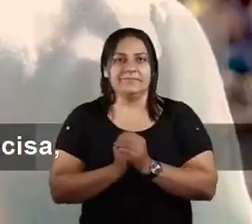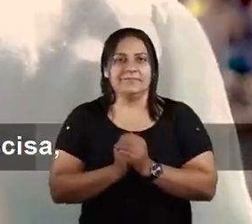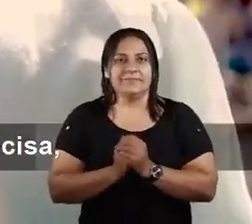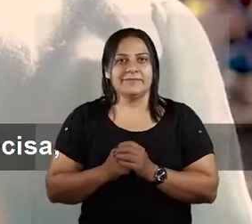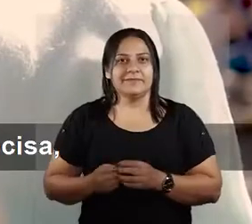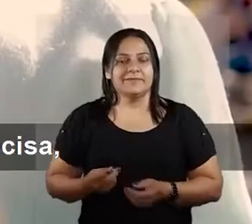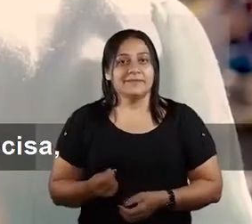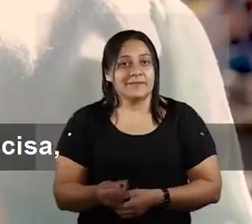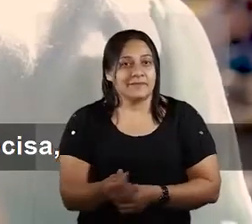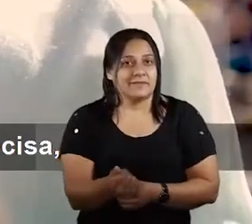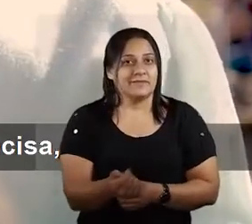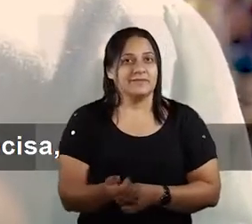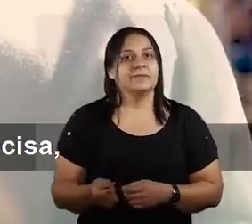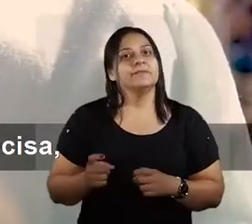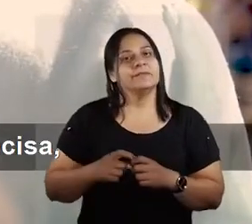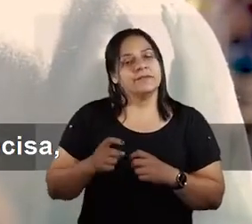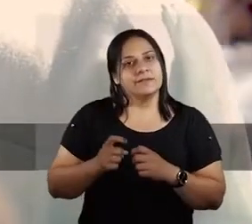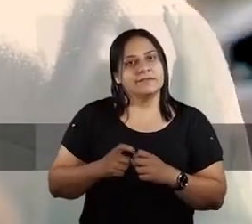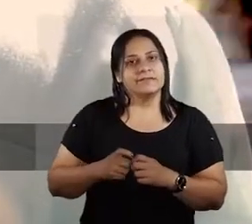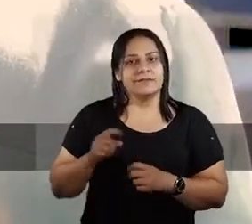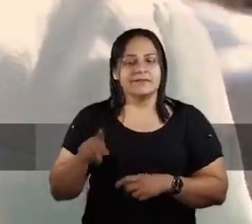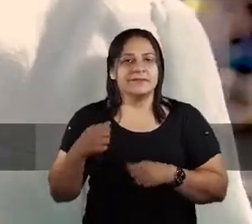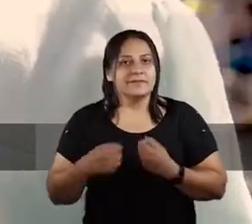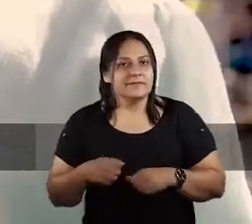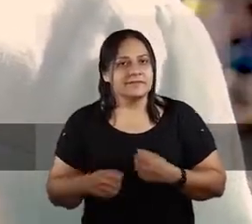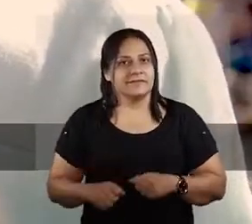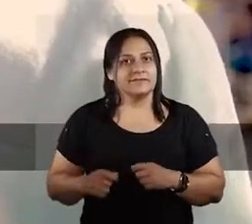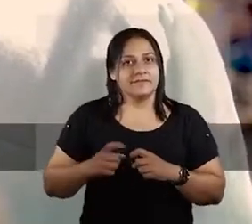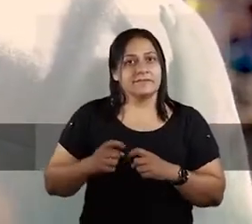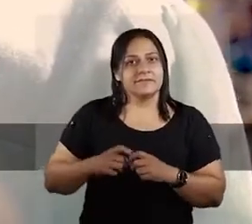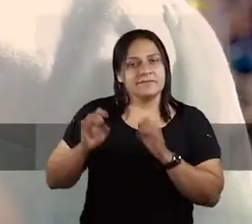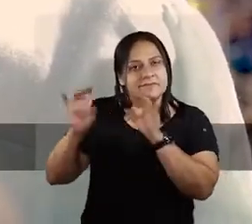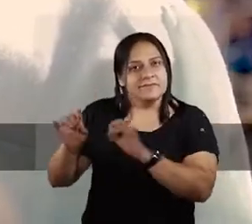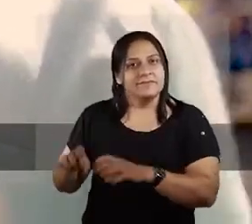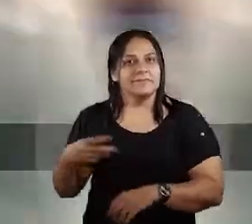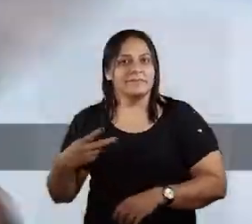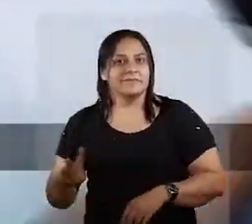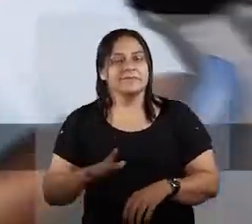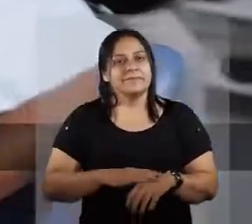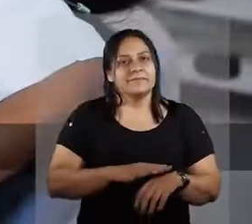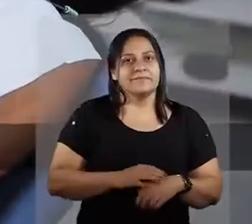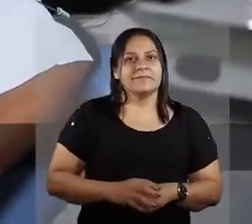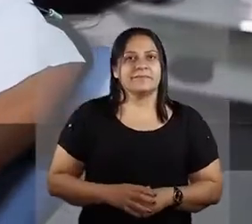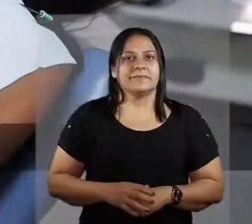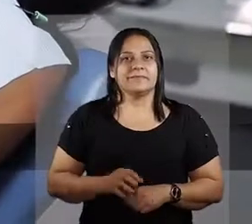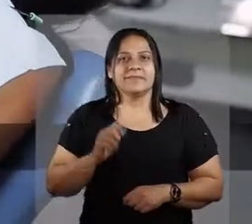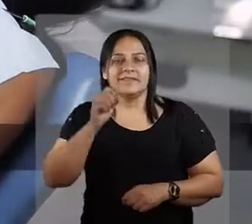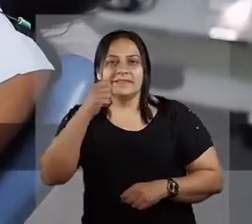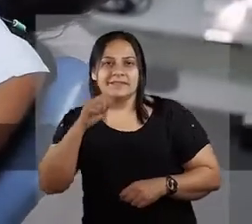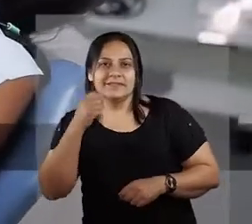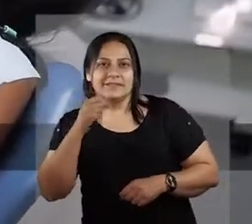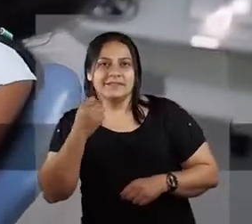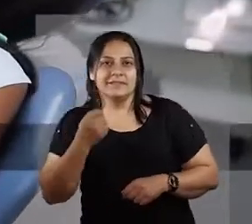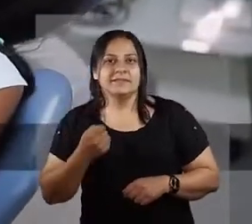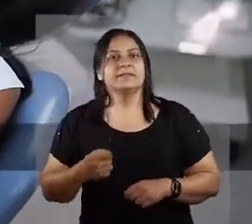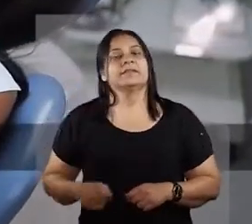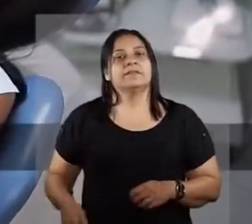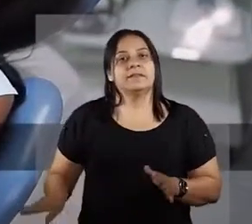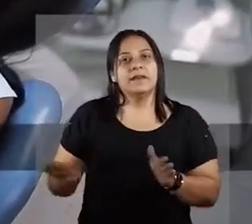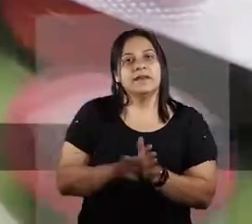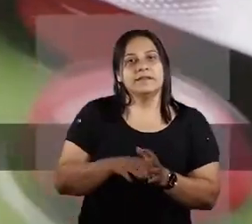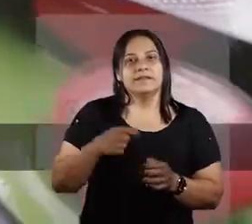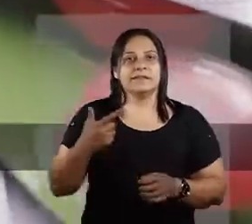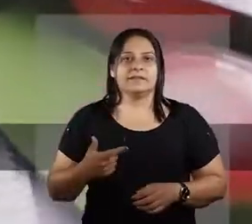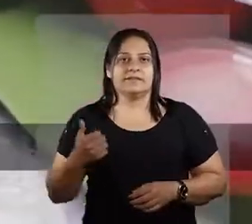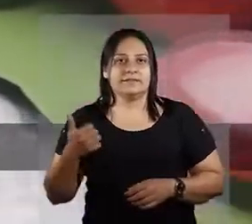a consulta de acordo com o que você precisa, com médico especializado na tua doença. Dentista com atendimento até 21